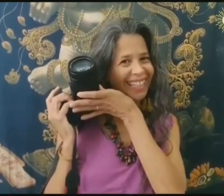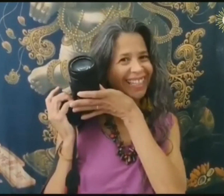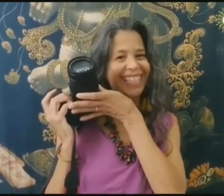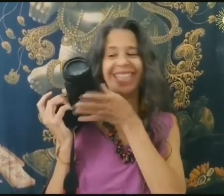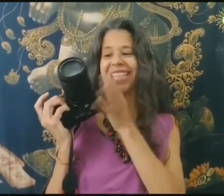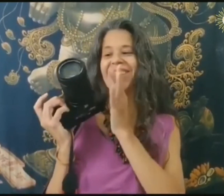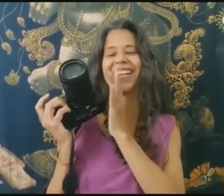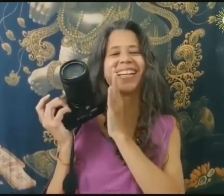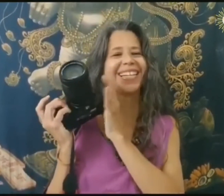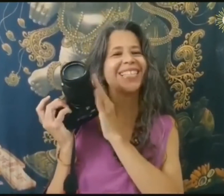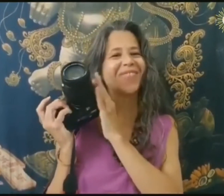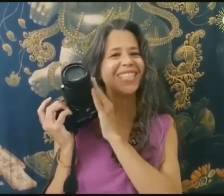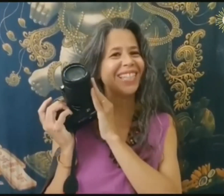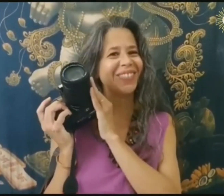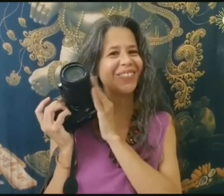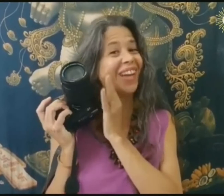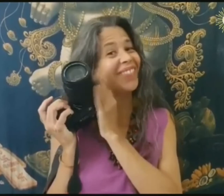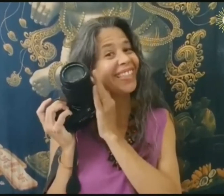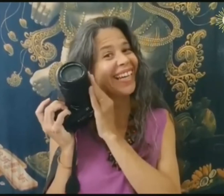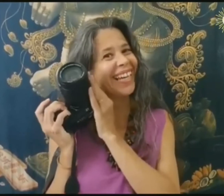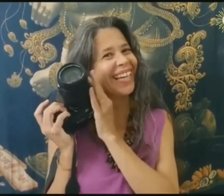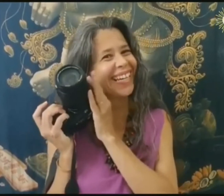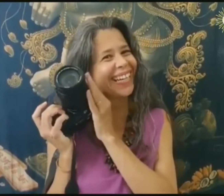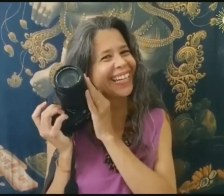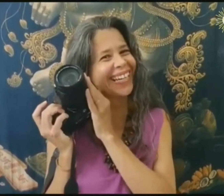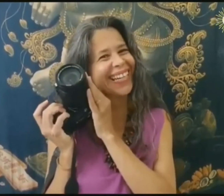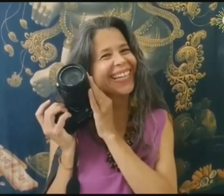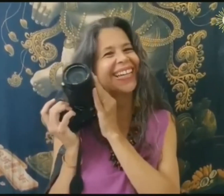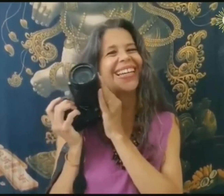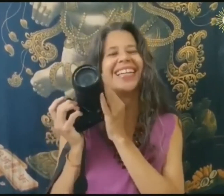fotografar. Isso aqui é uma grande paixão, minha amiga.